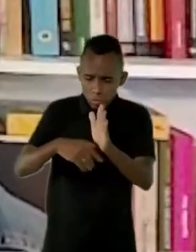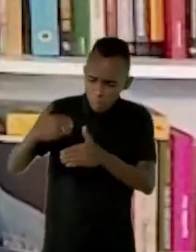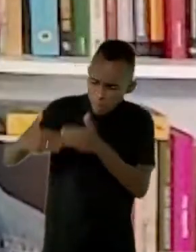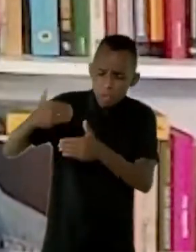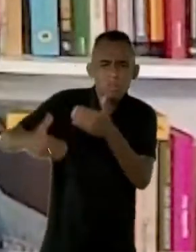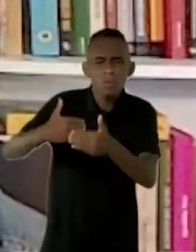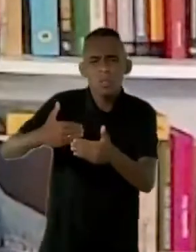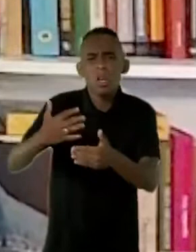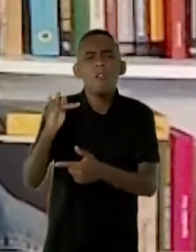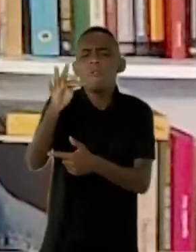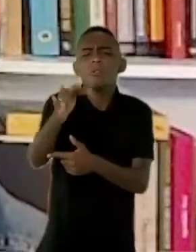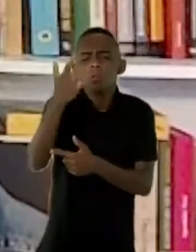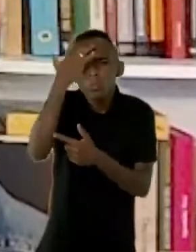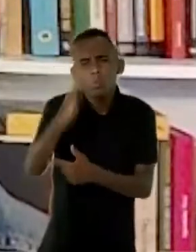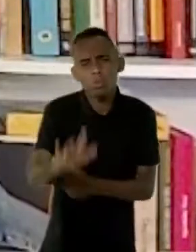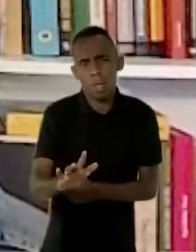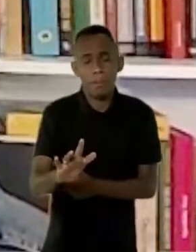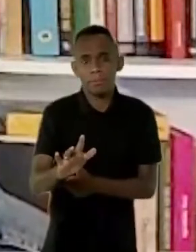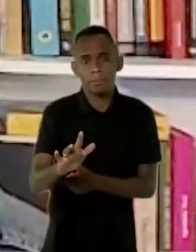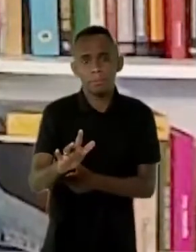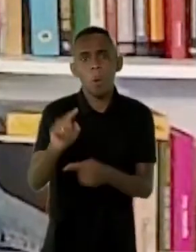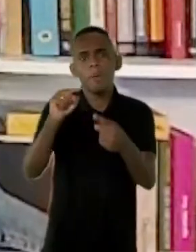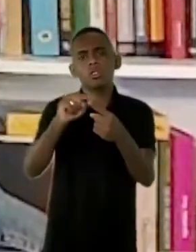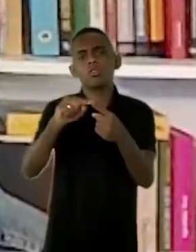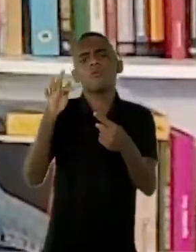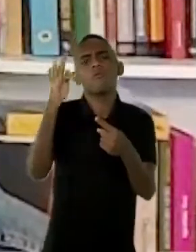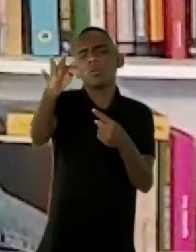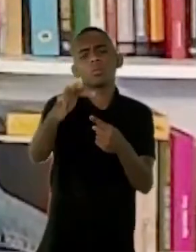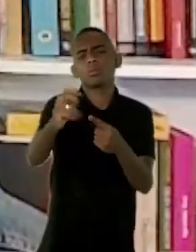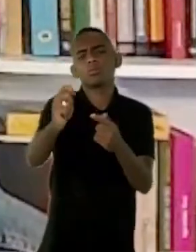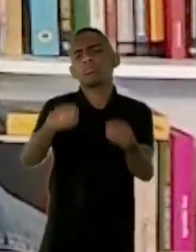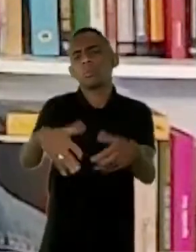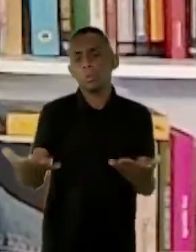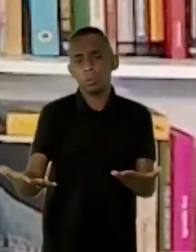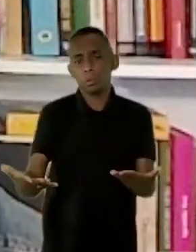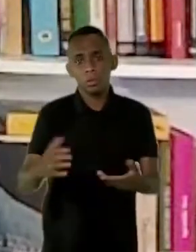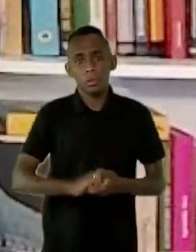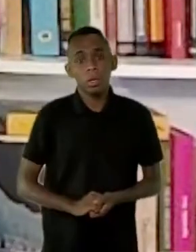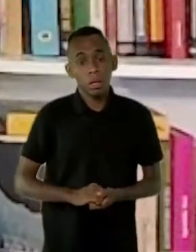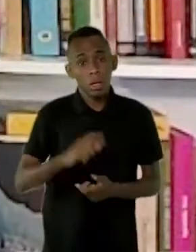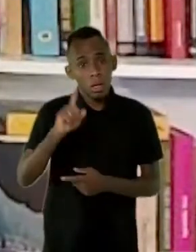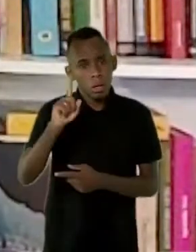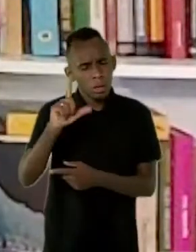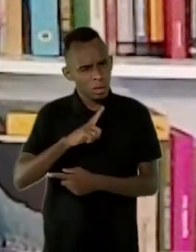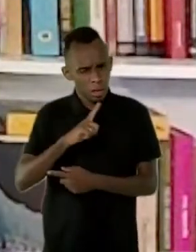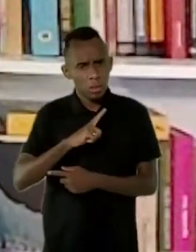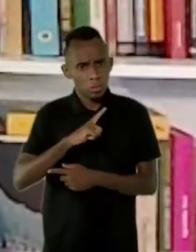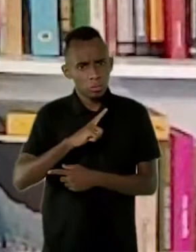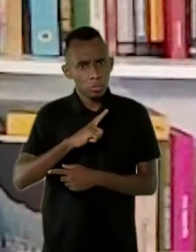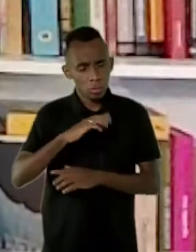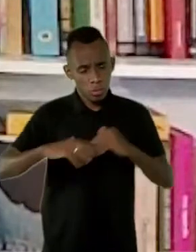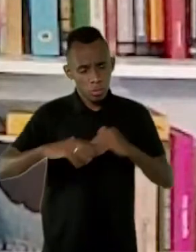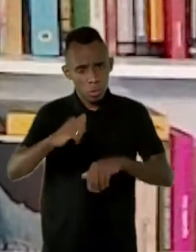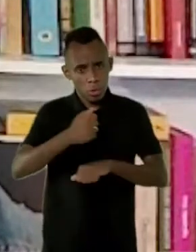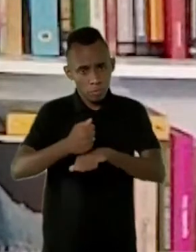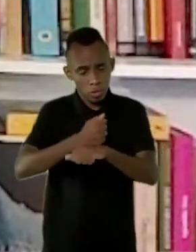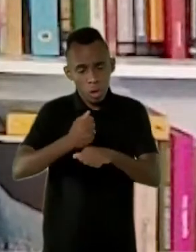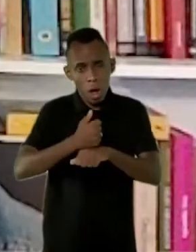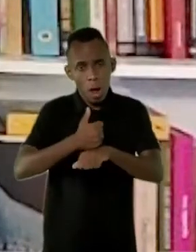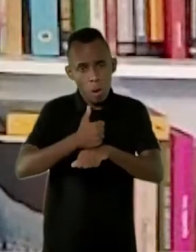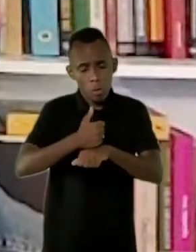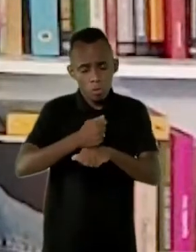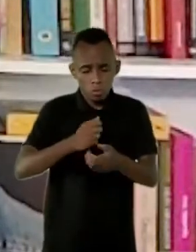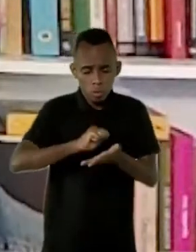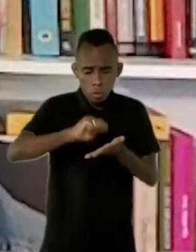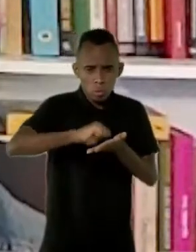vai chegar, né? É, tem um escritor que diz que o tempo é uma